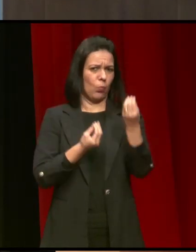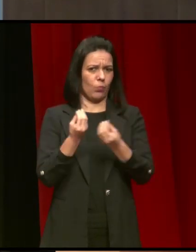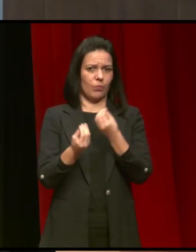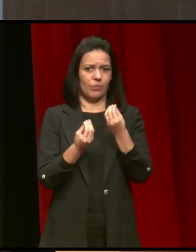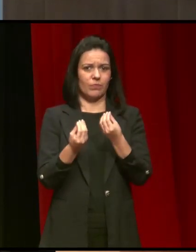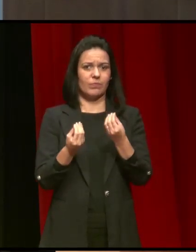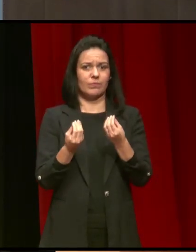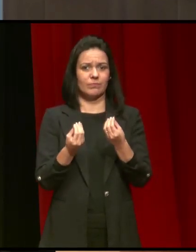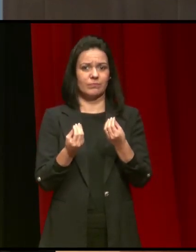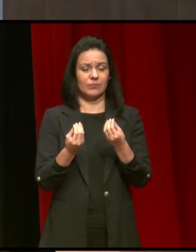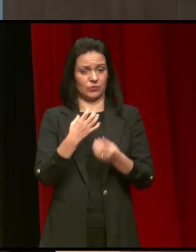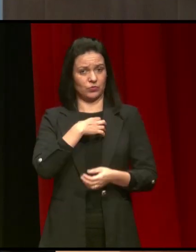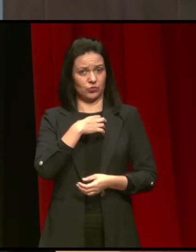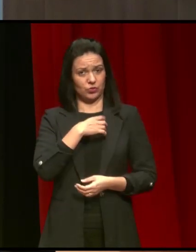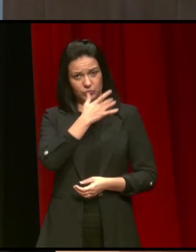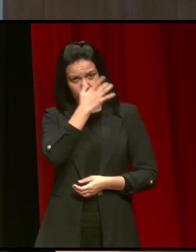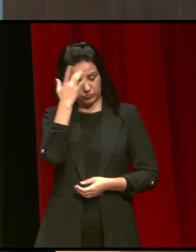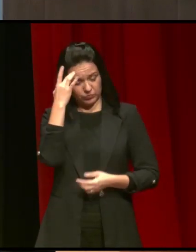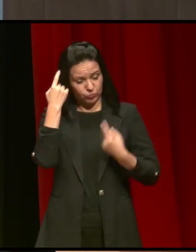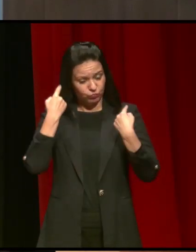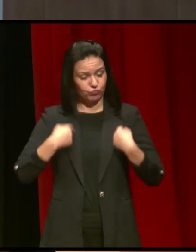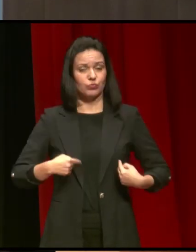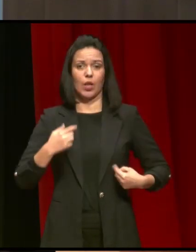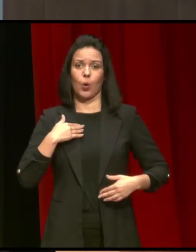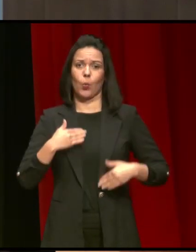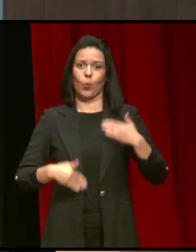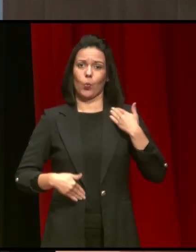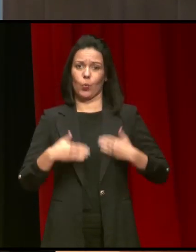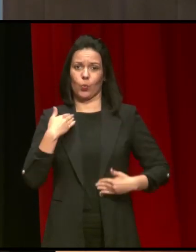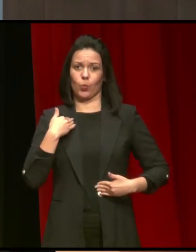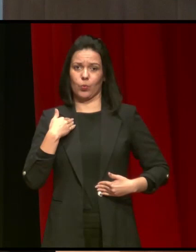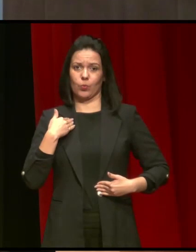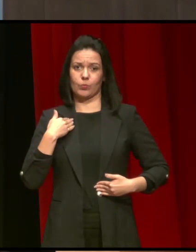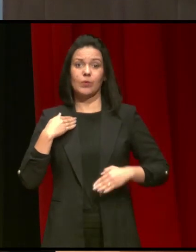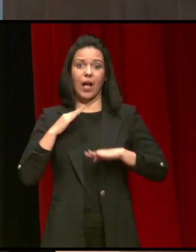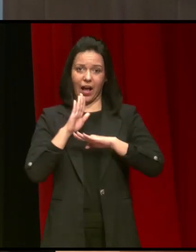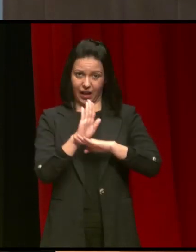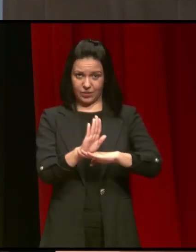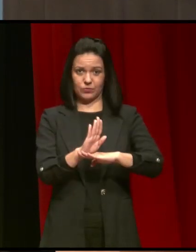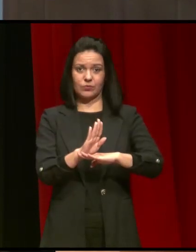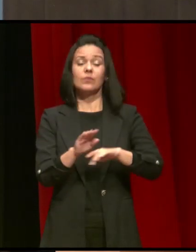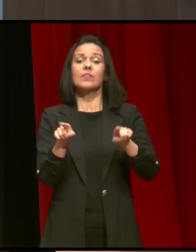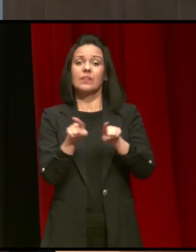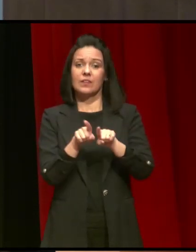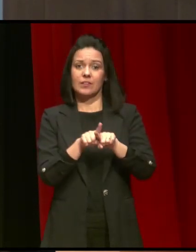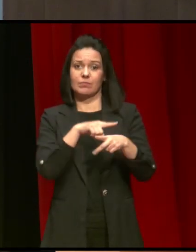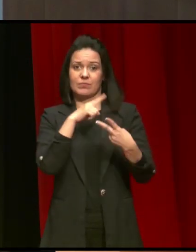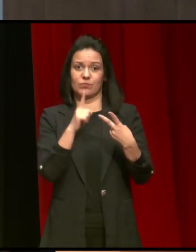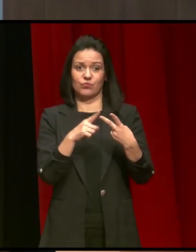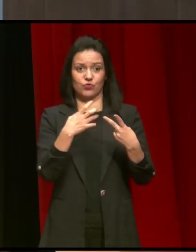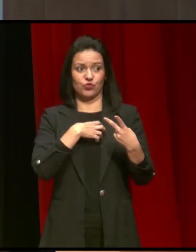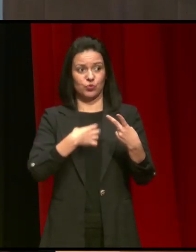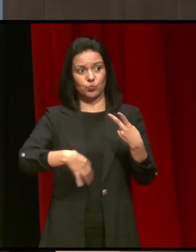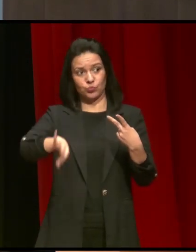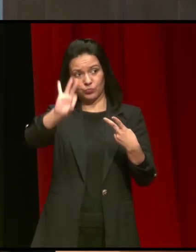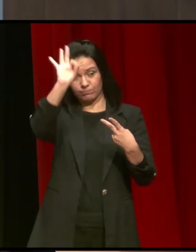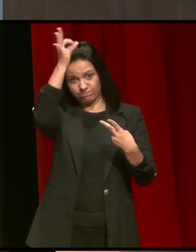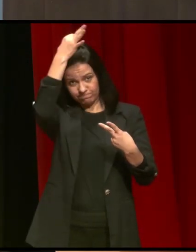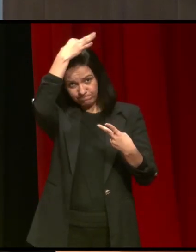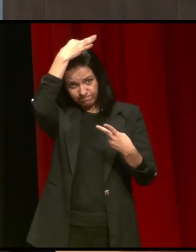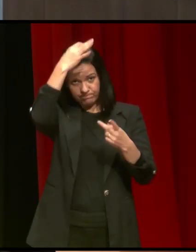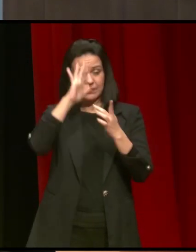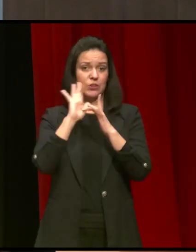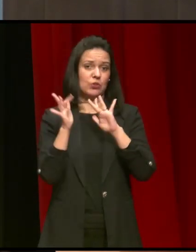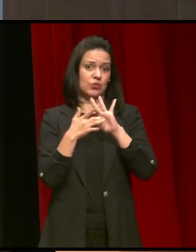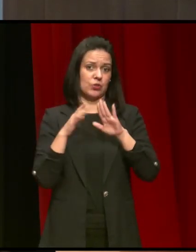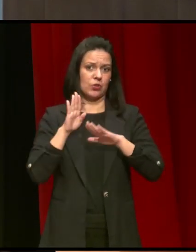as pessoas fisicamente e Jesus muitas vezes ajudou elas espiritualmente. Nem sempre ele